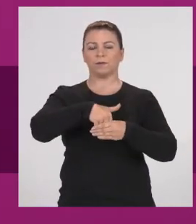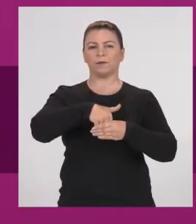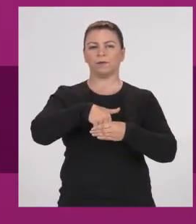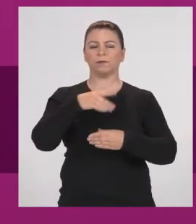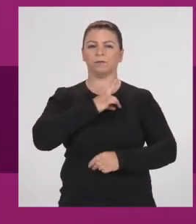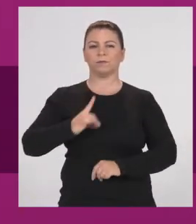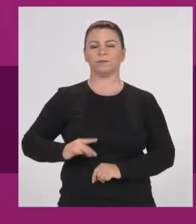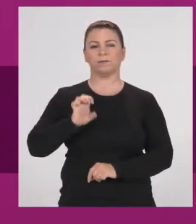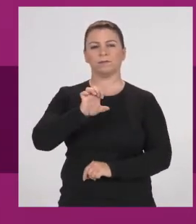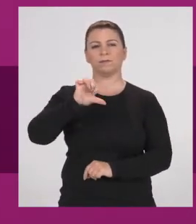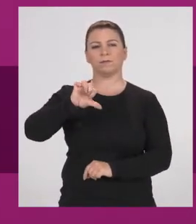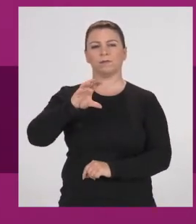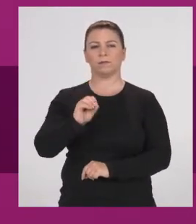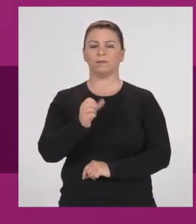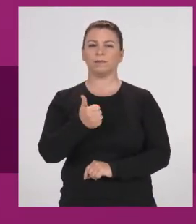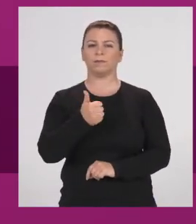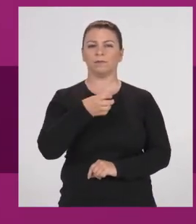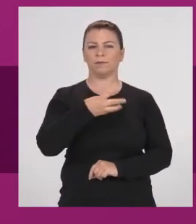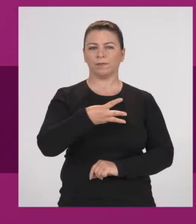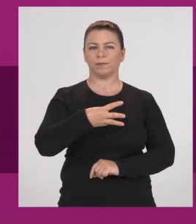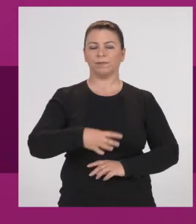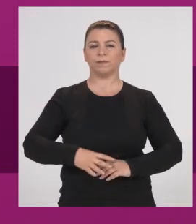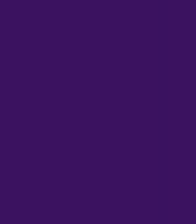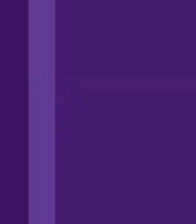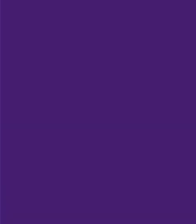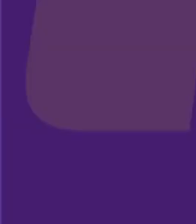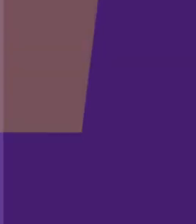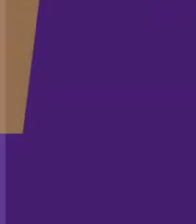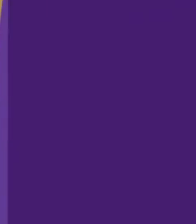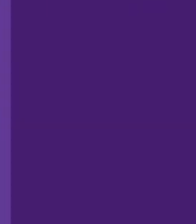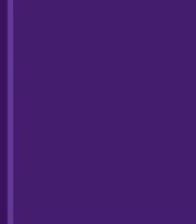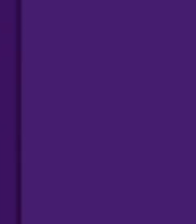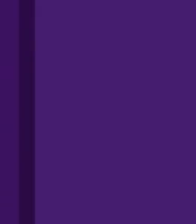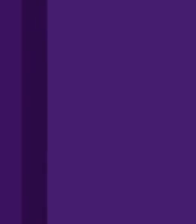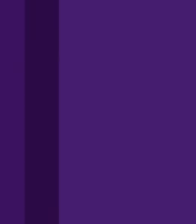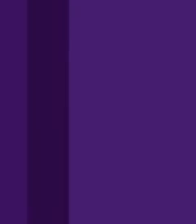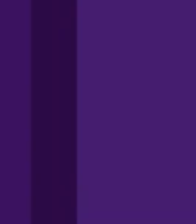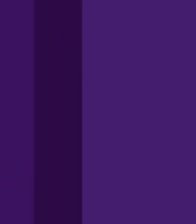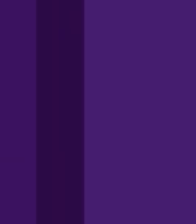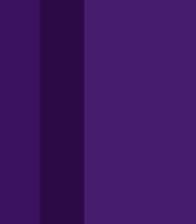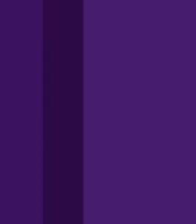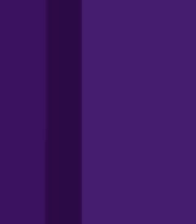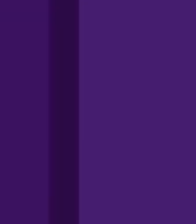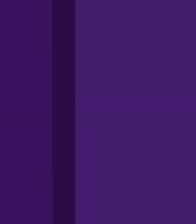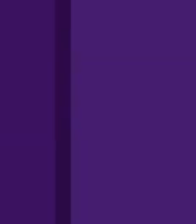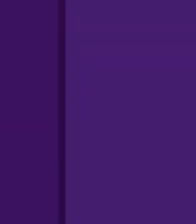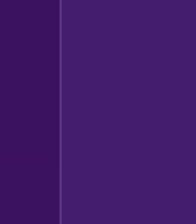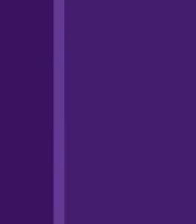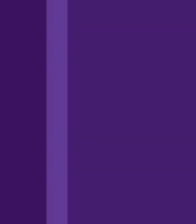família. Marcelo Garré, estadual 90113. Firme e forte, unidos pelo Paraná.